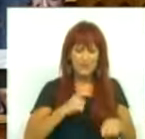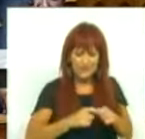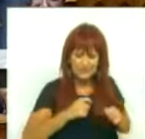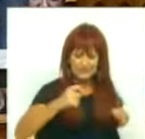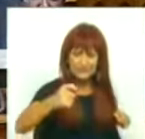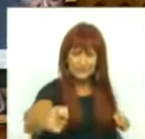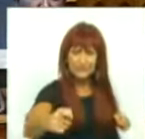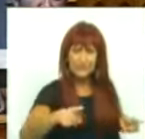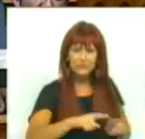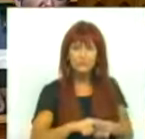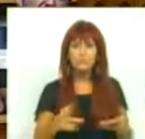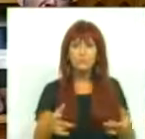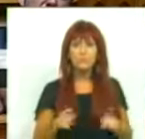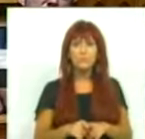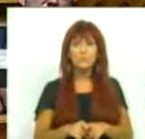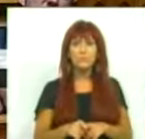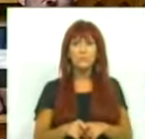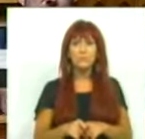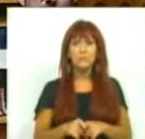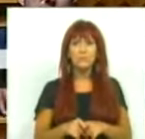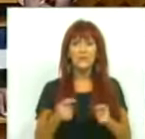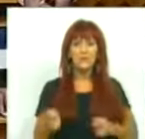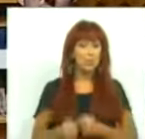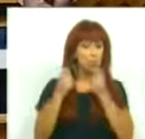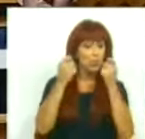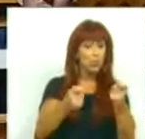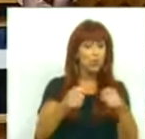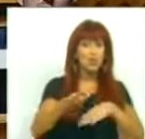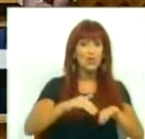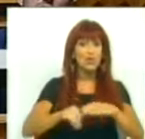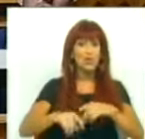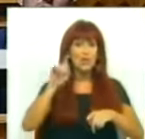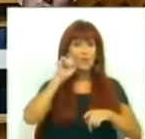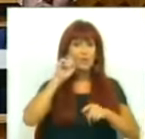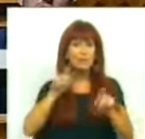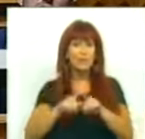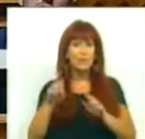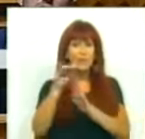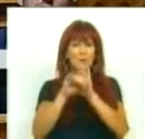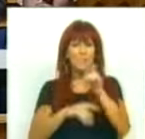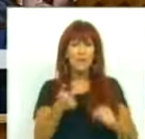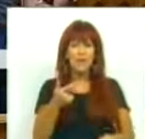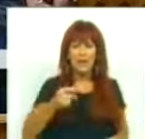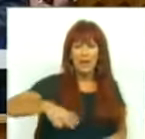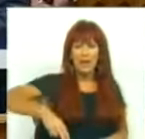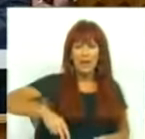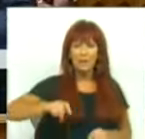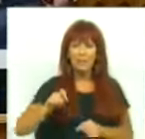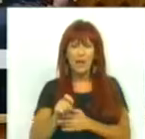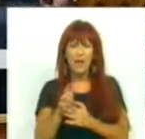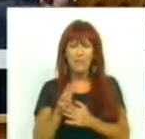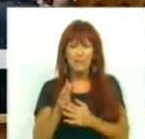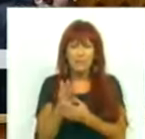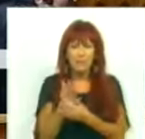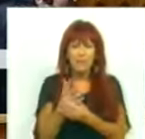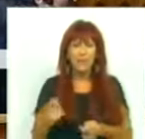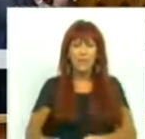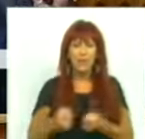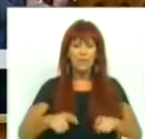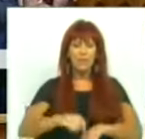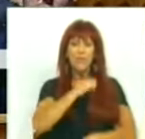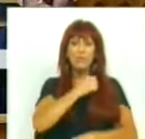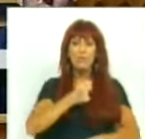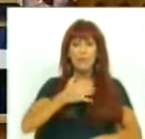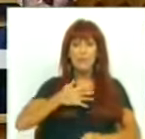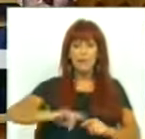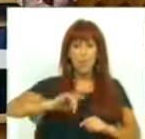prorrogação, no caso dos investimentos feitos ao abrigo do programa PME Invest, que permita às empresas